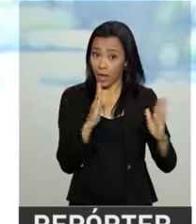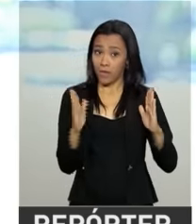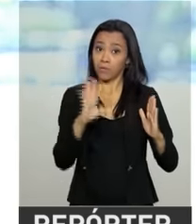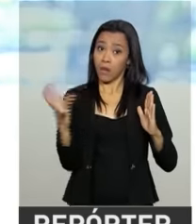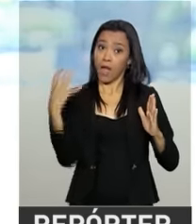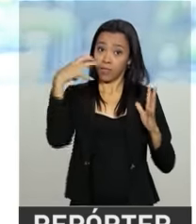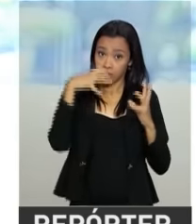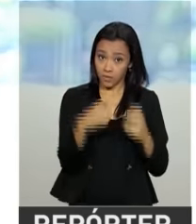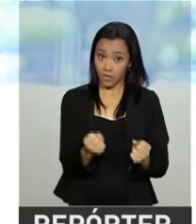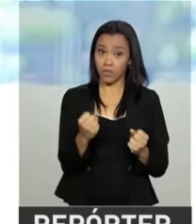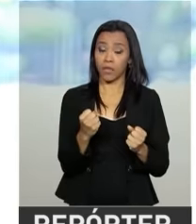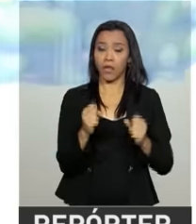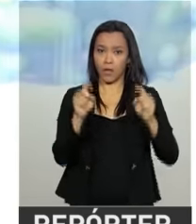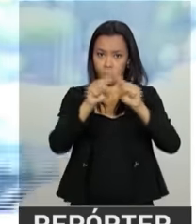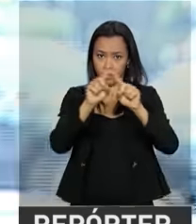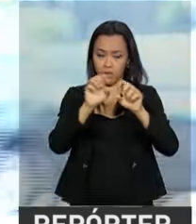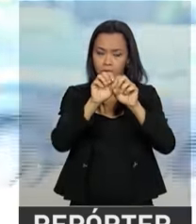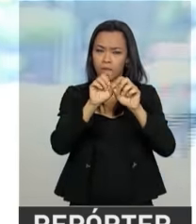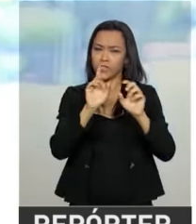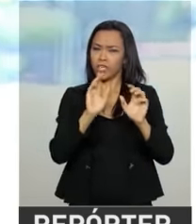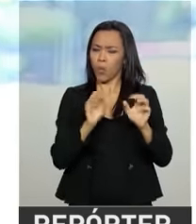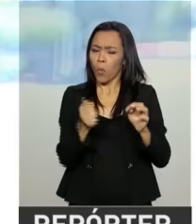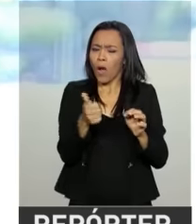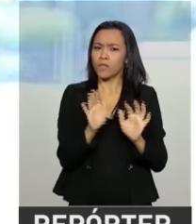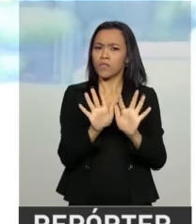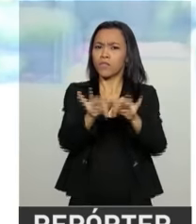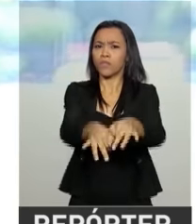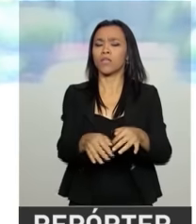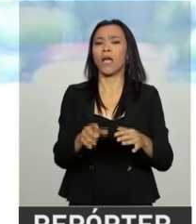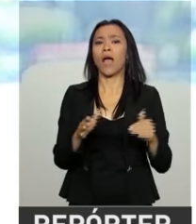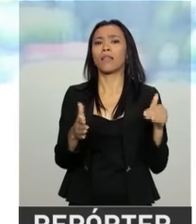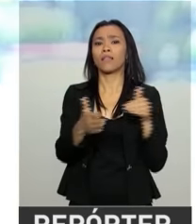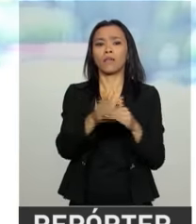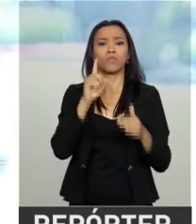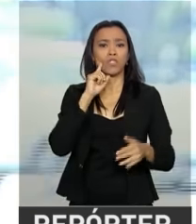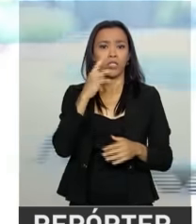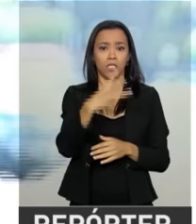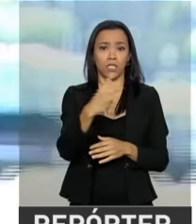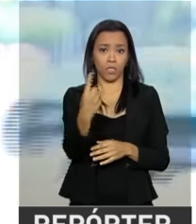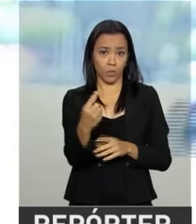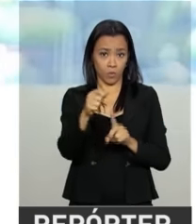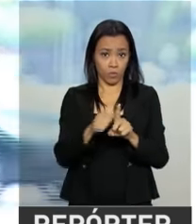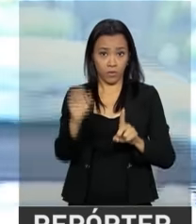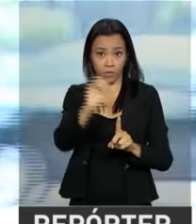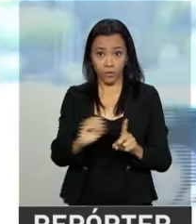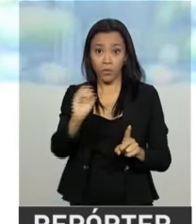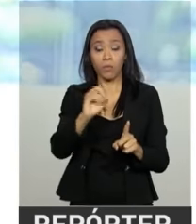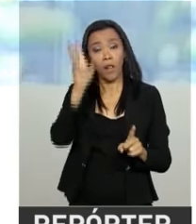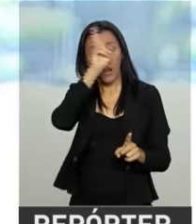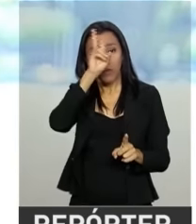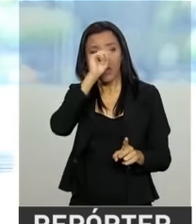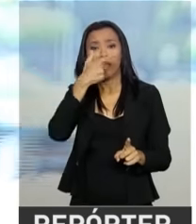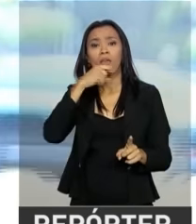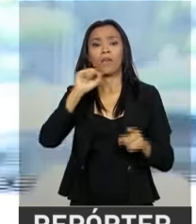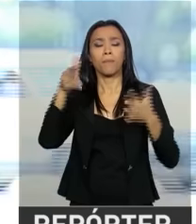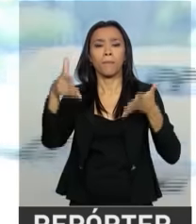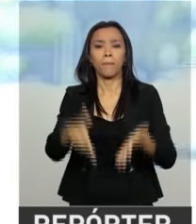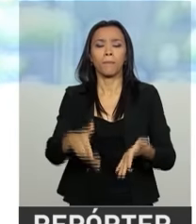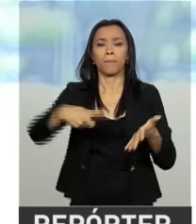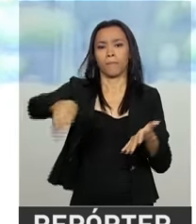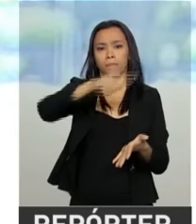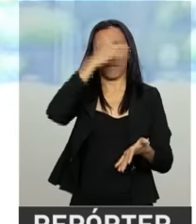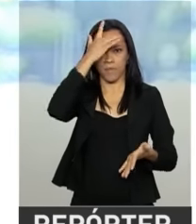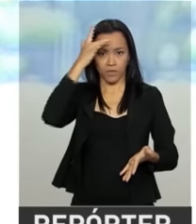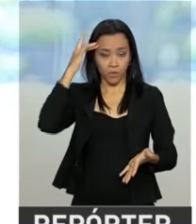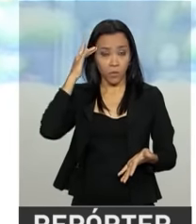programa já está quase no fim, vai até o dia 31 de outubro. Lembrando que podem participar pessoas